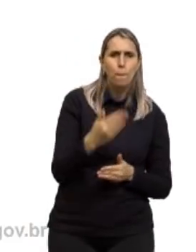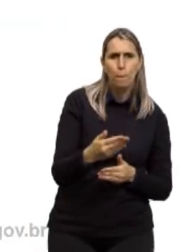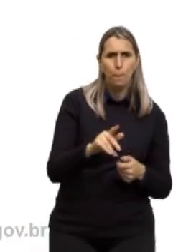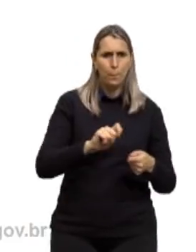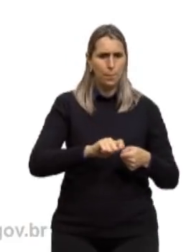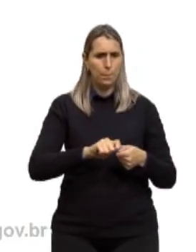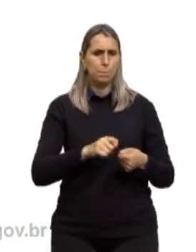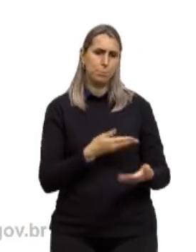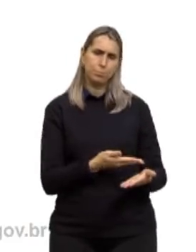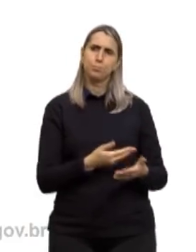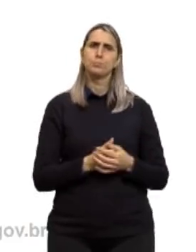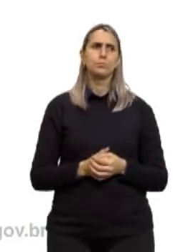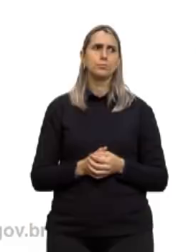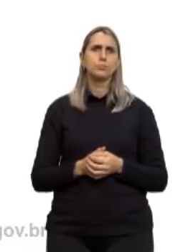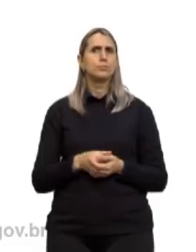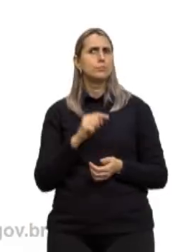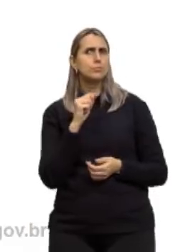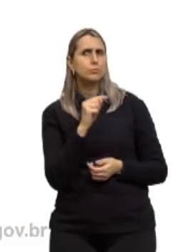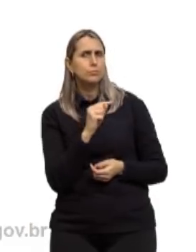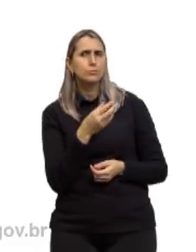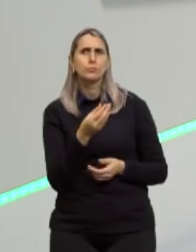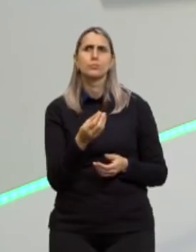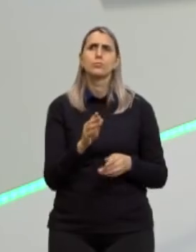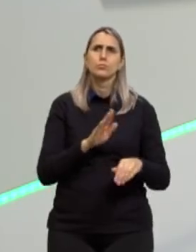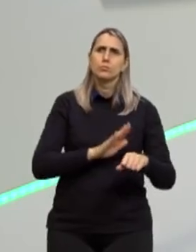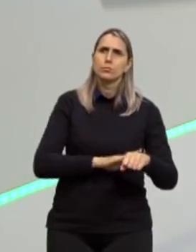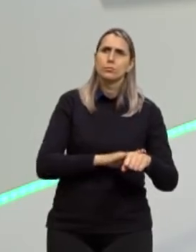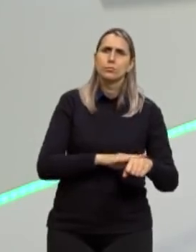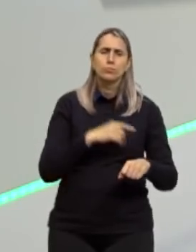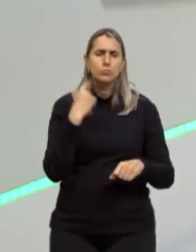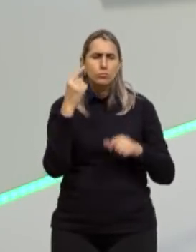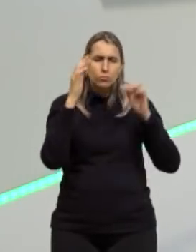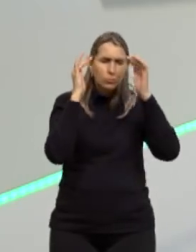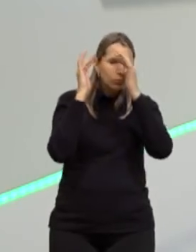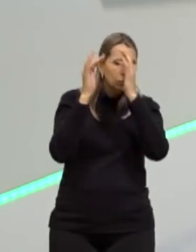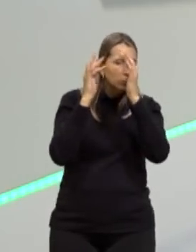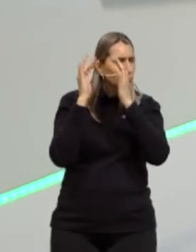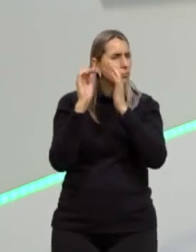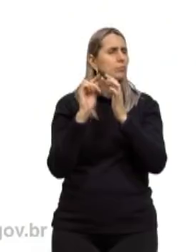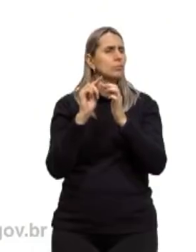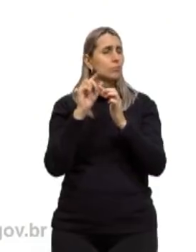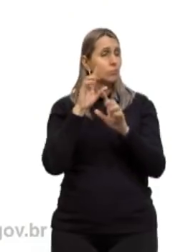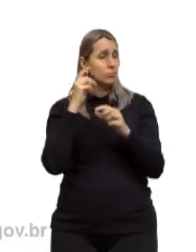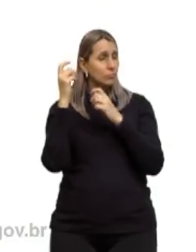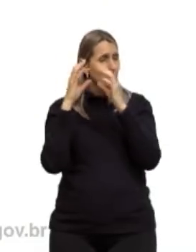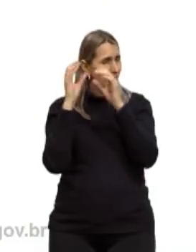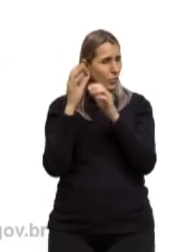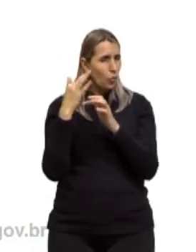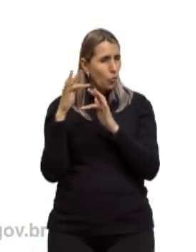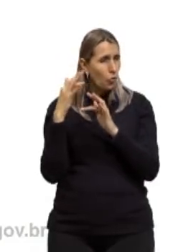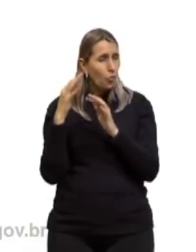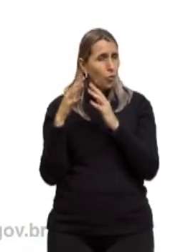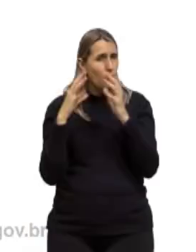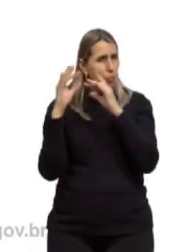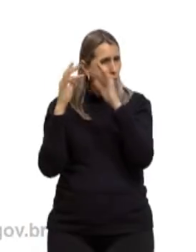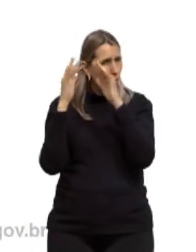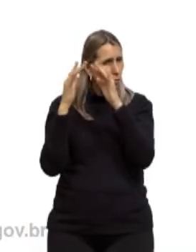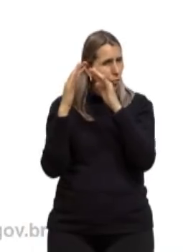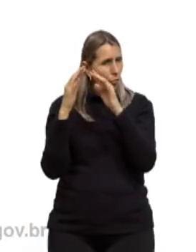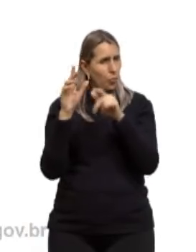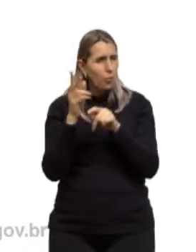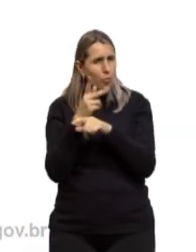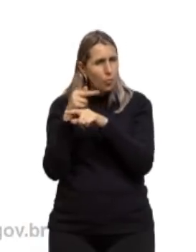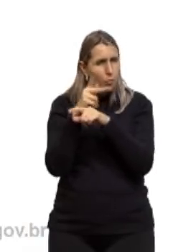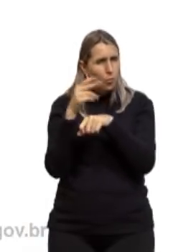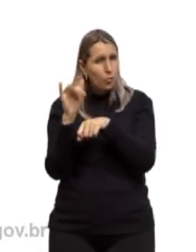para fazer aí nesse momento nosso cérebro já está a mil procurando o que uma